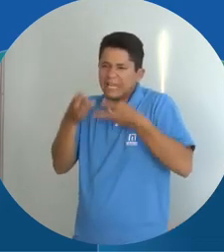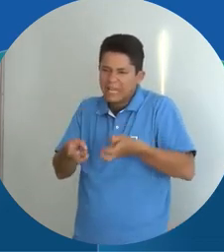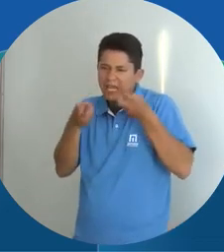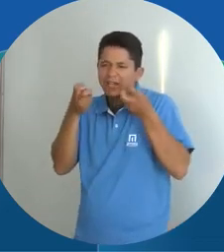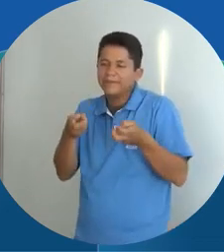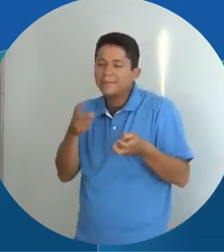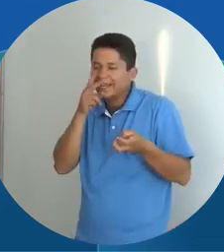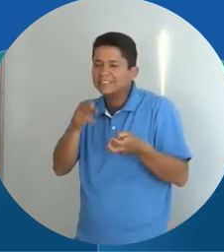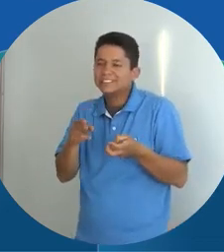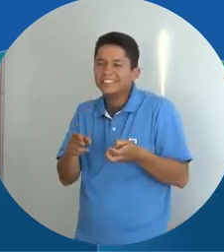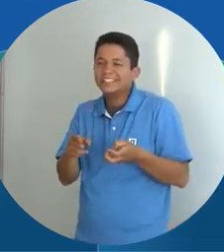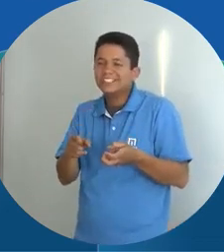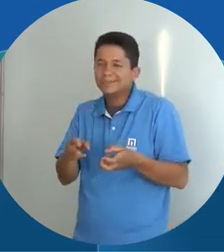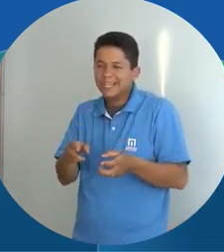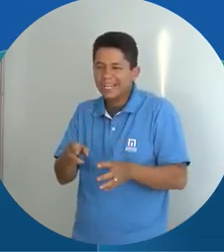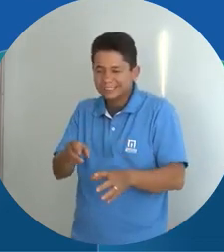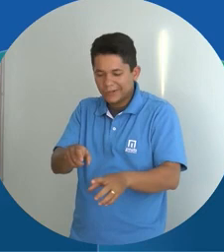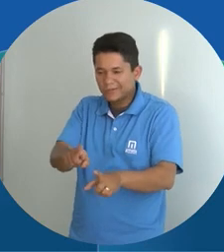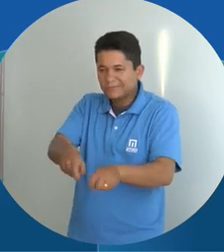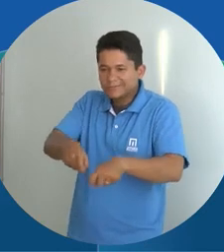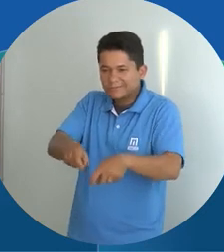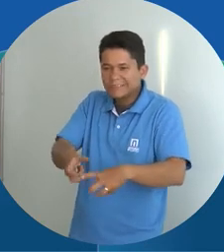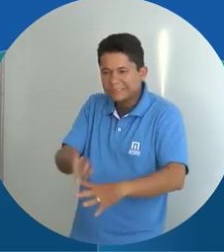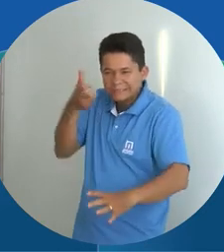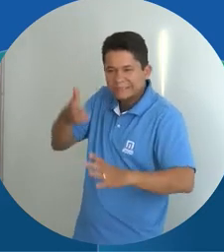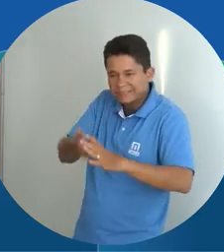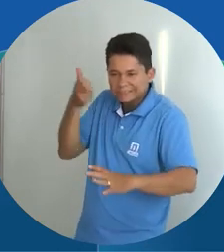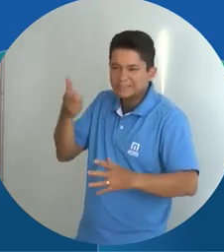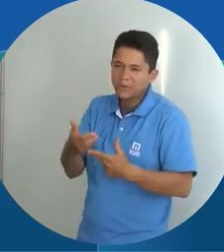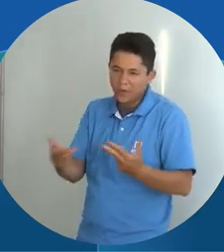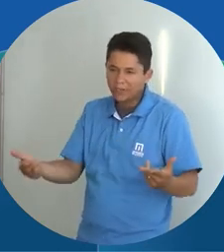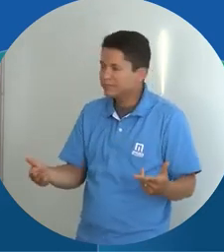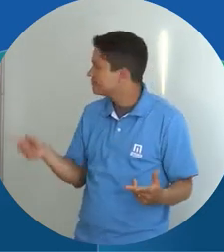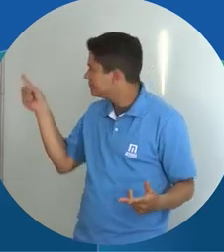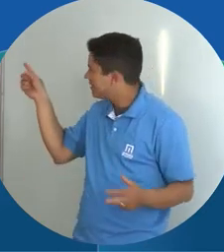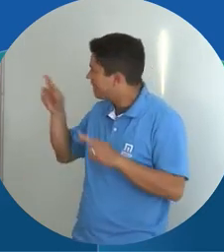que originalmente eram vigas de concreto